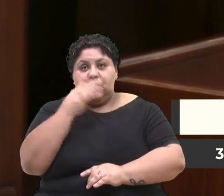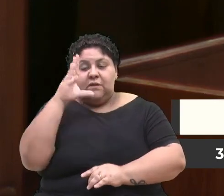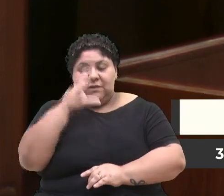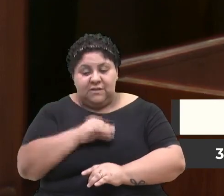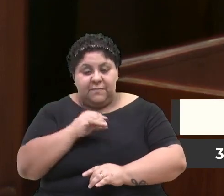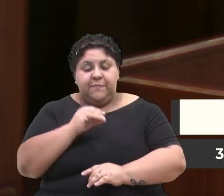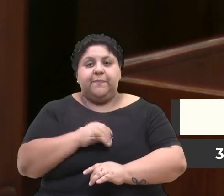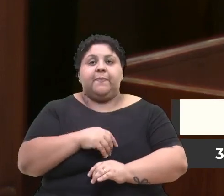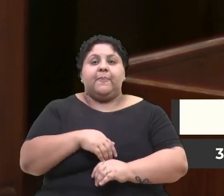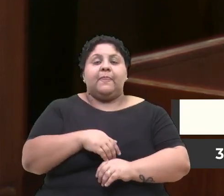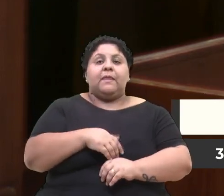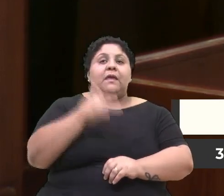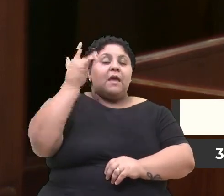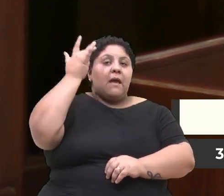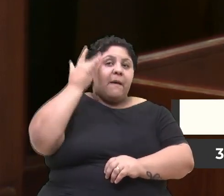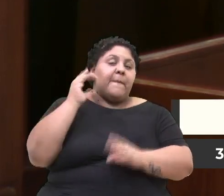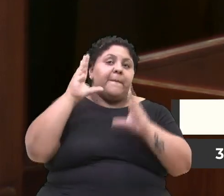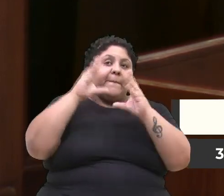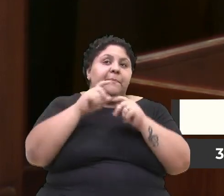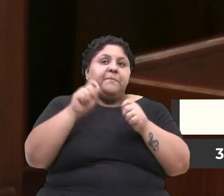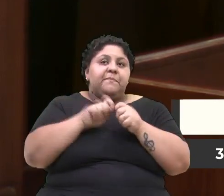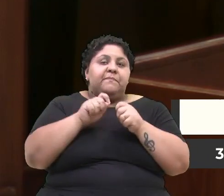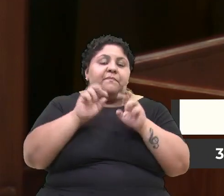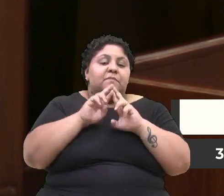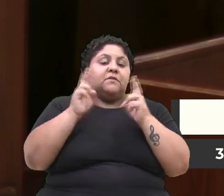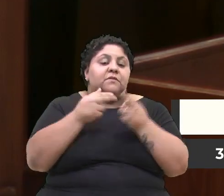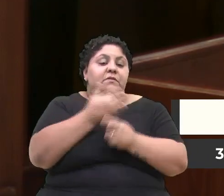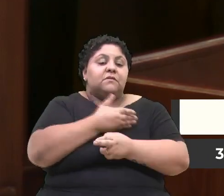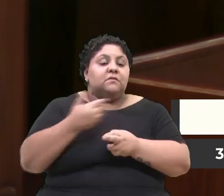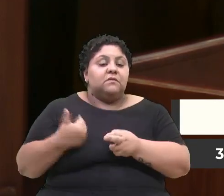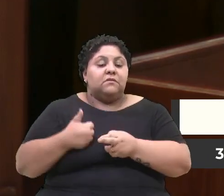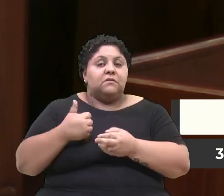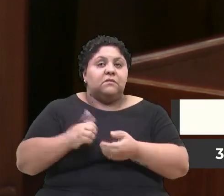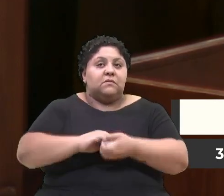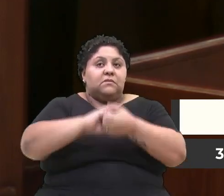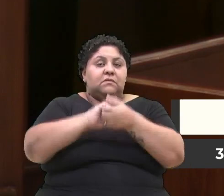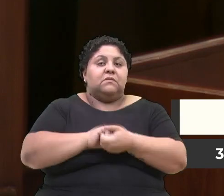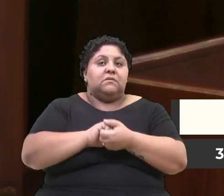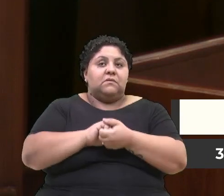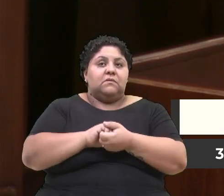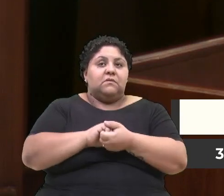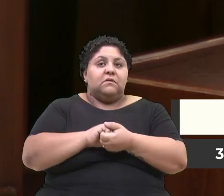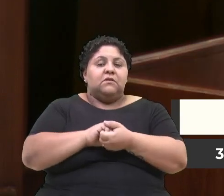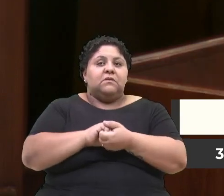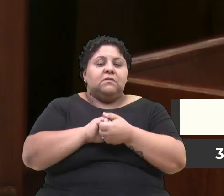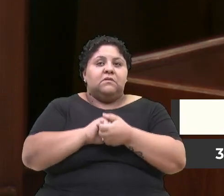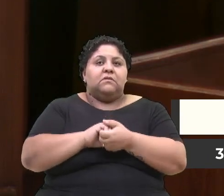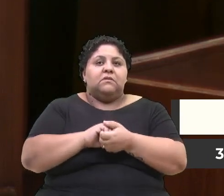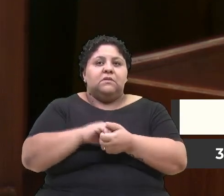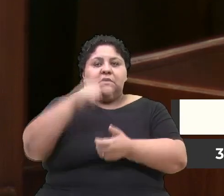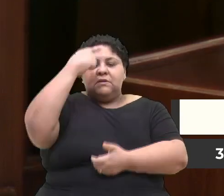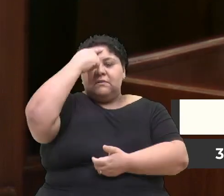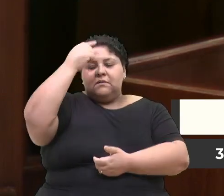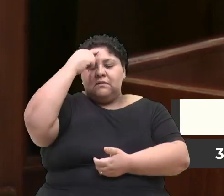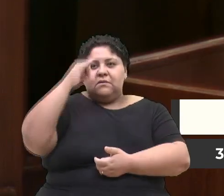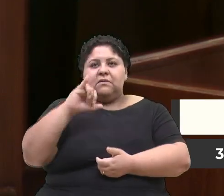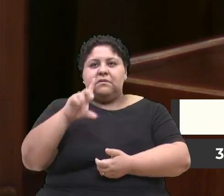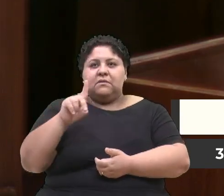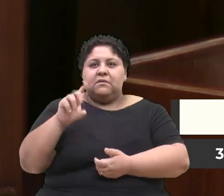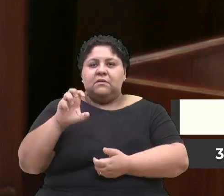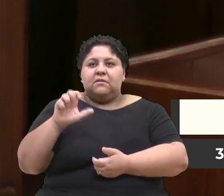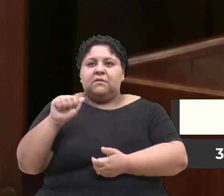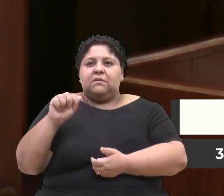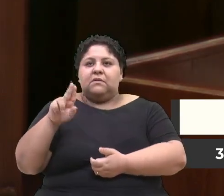nós faremos uma reunião pública em parceria com a Faculdade Ideal e alunos daquela